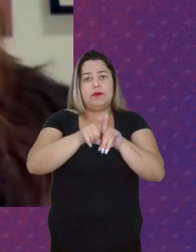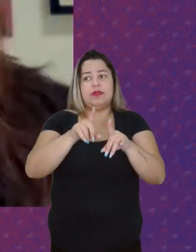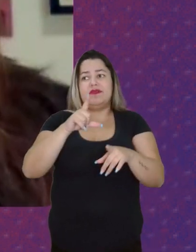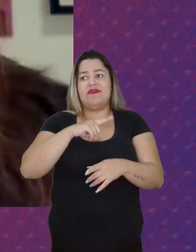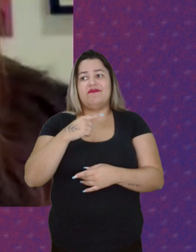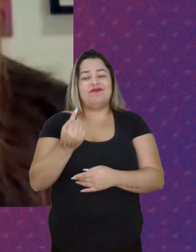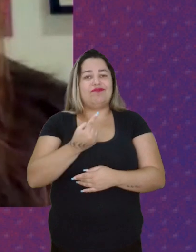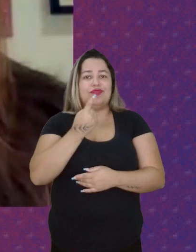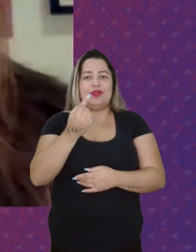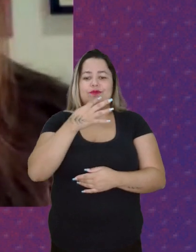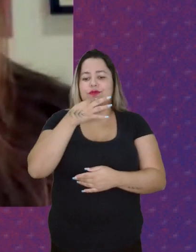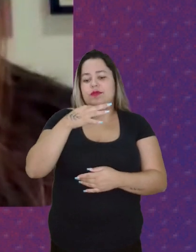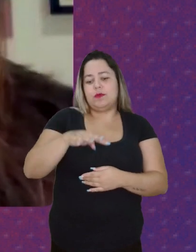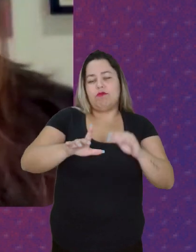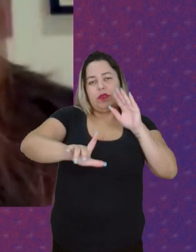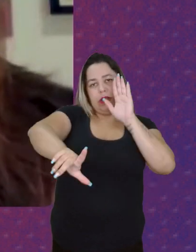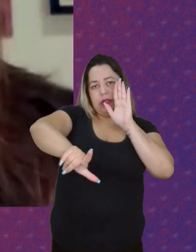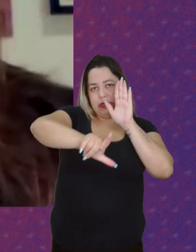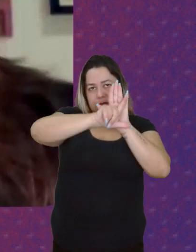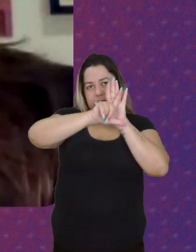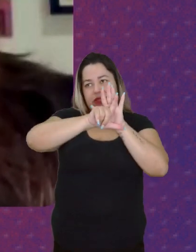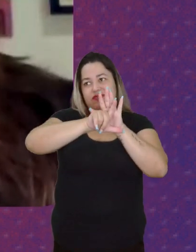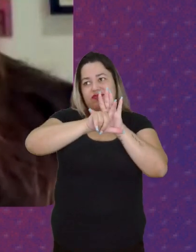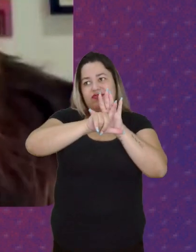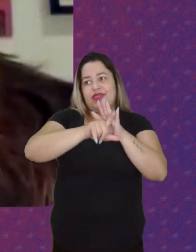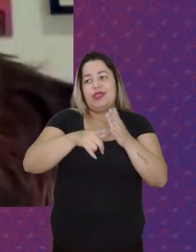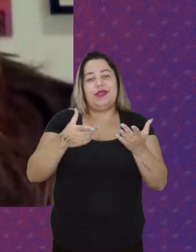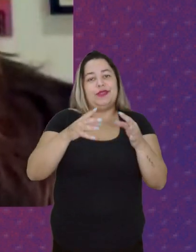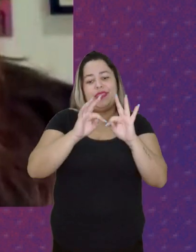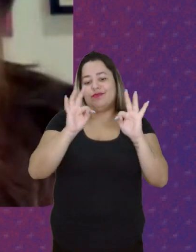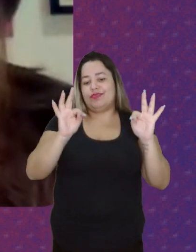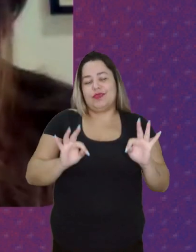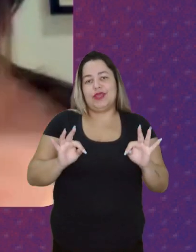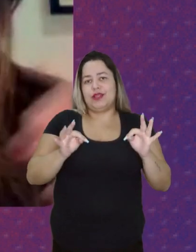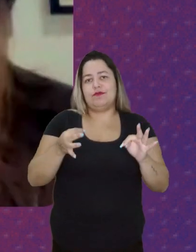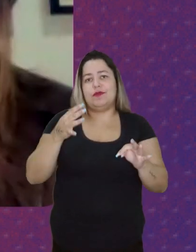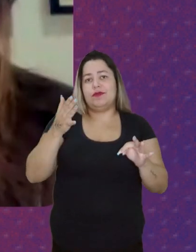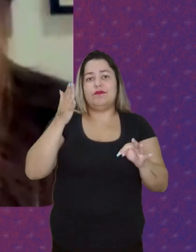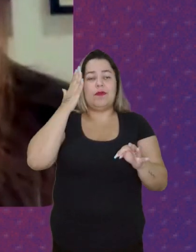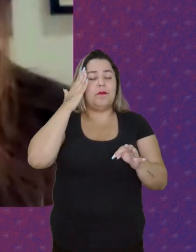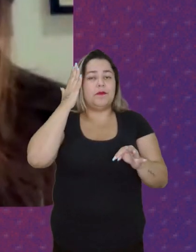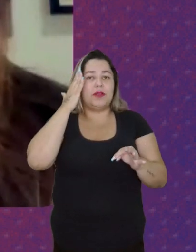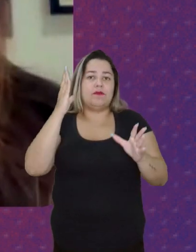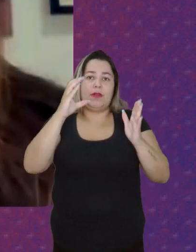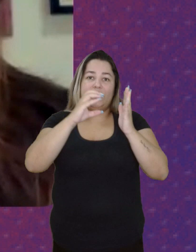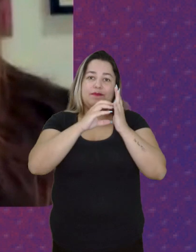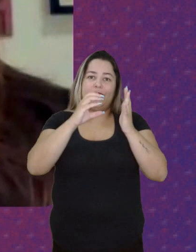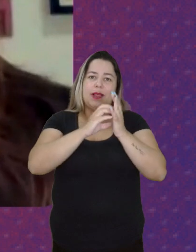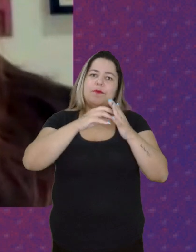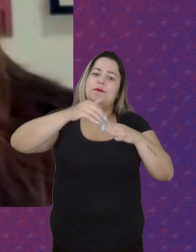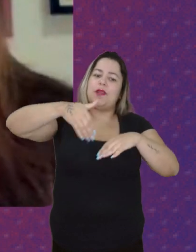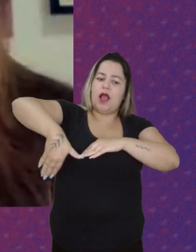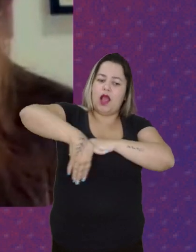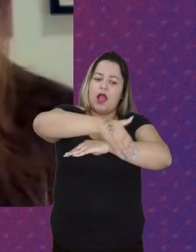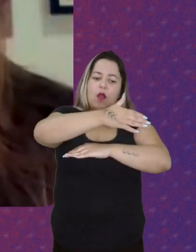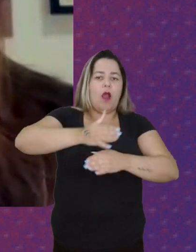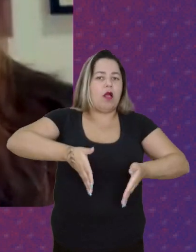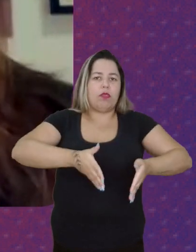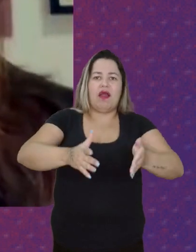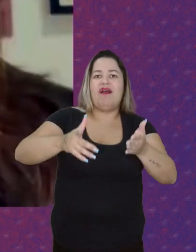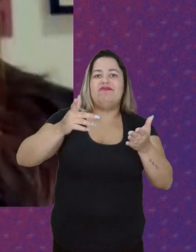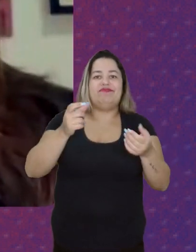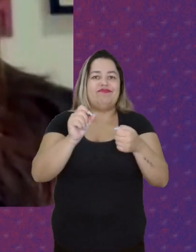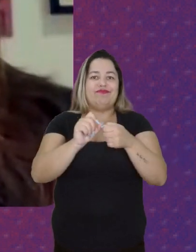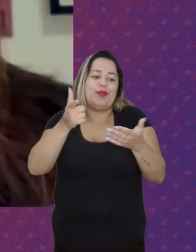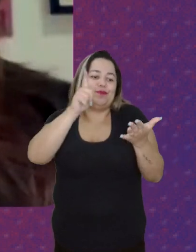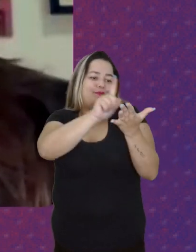por desconhecimento da lei, ou por desconhecimento técnico mesmo, porque você está lá para fazer campanha, para ir para a rua, não está para ficar lidando com papel,